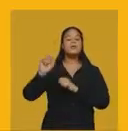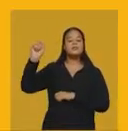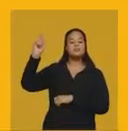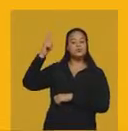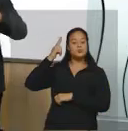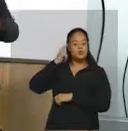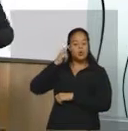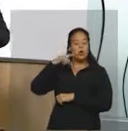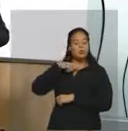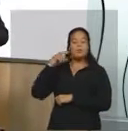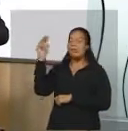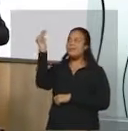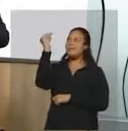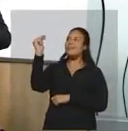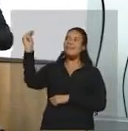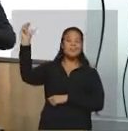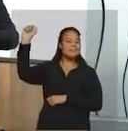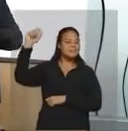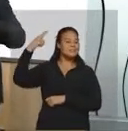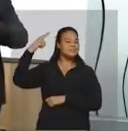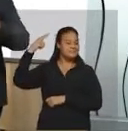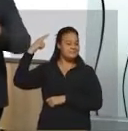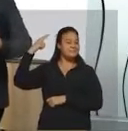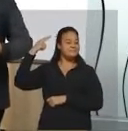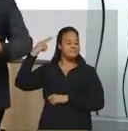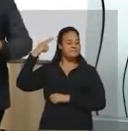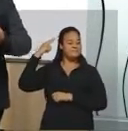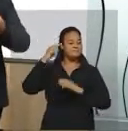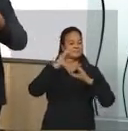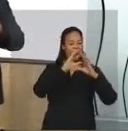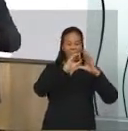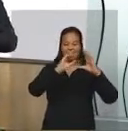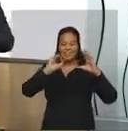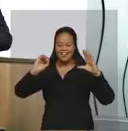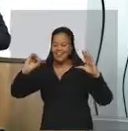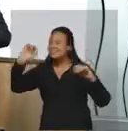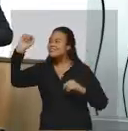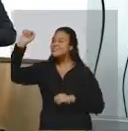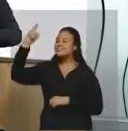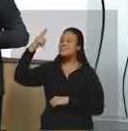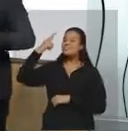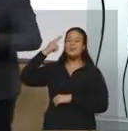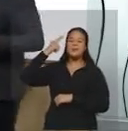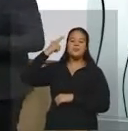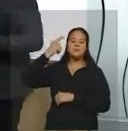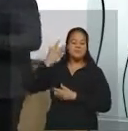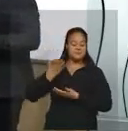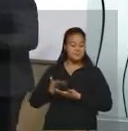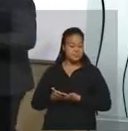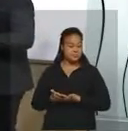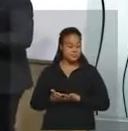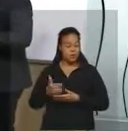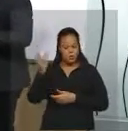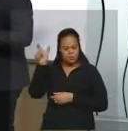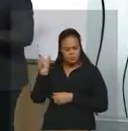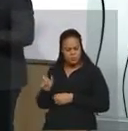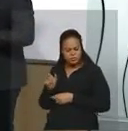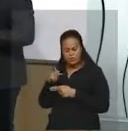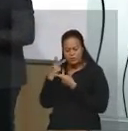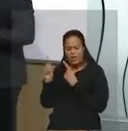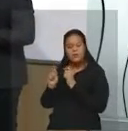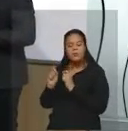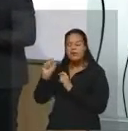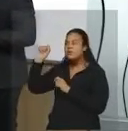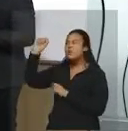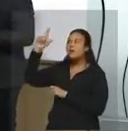emojis que simbolizam o que essa pessoa ela está dizendo. Portanto, a linguagem que